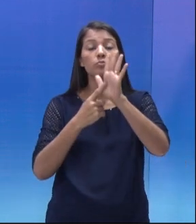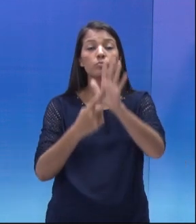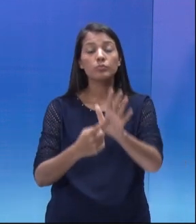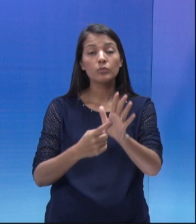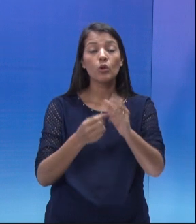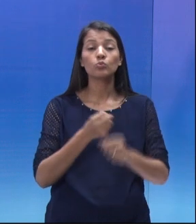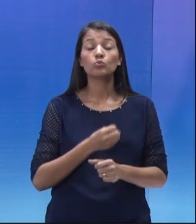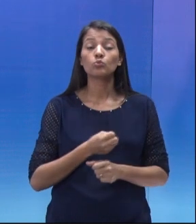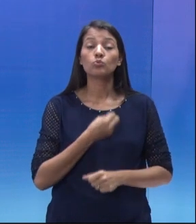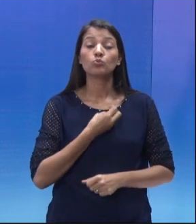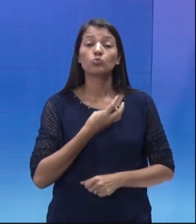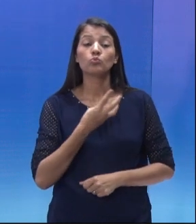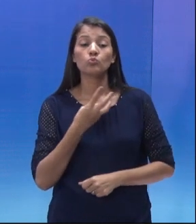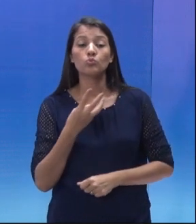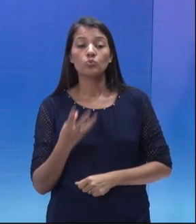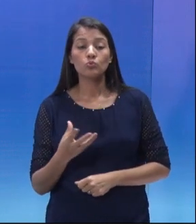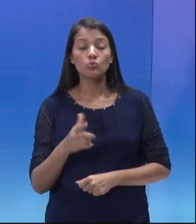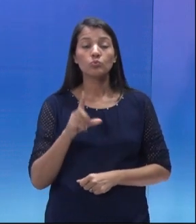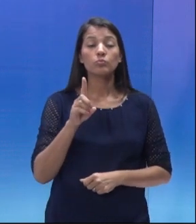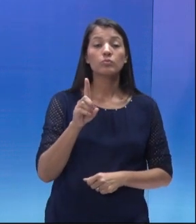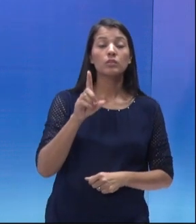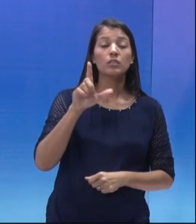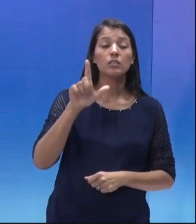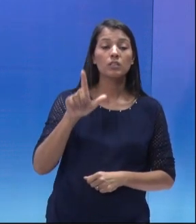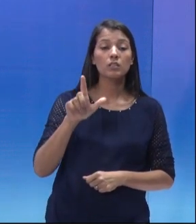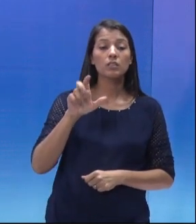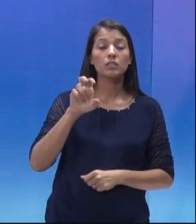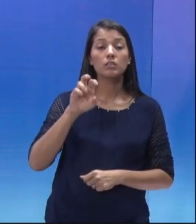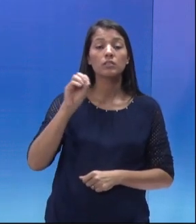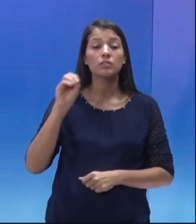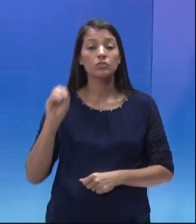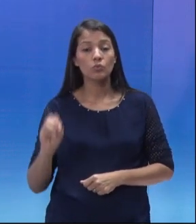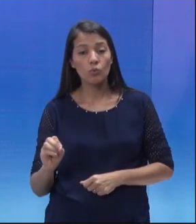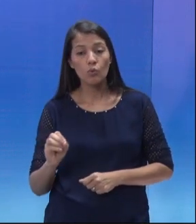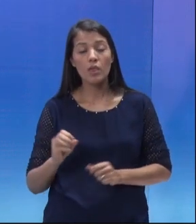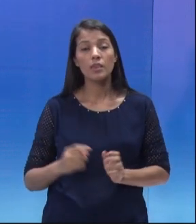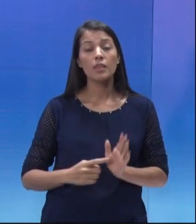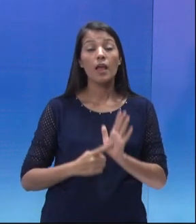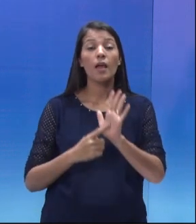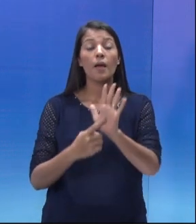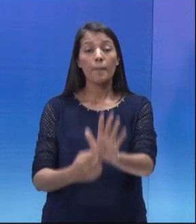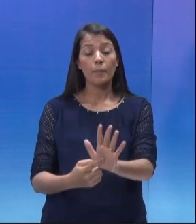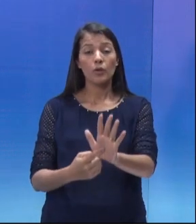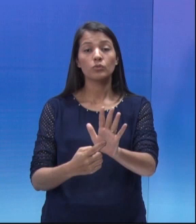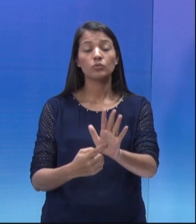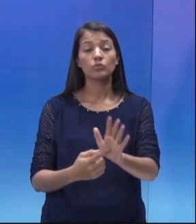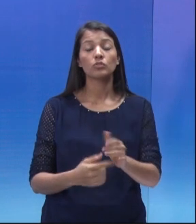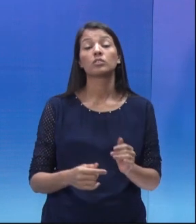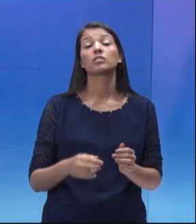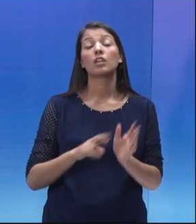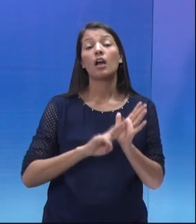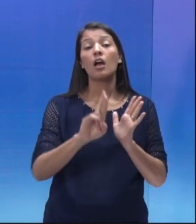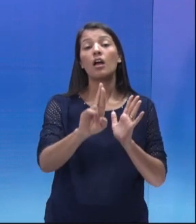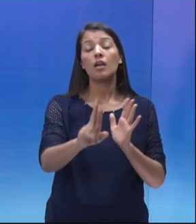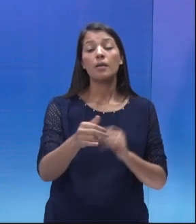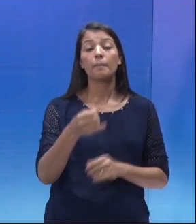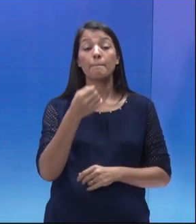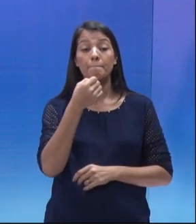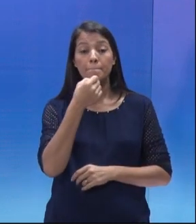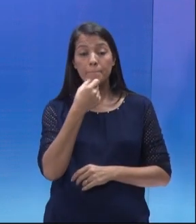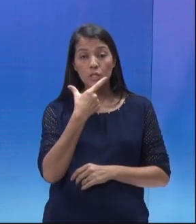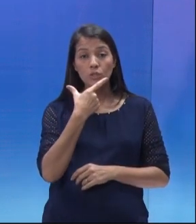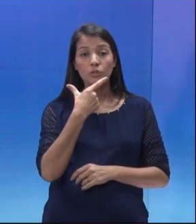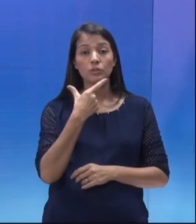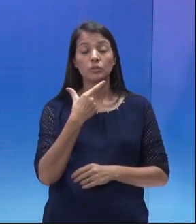representa a dosagem aplicada a uma população de seres vivos que mata 50% desses indivíduos e é normalmente